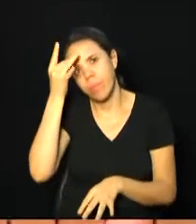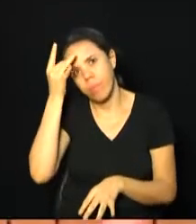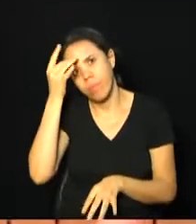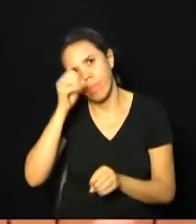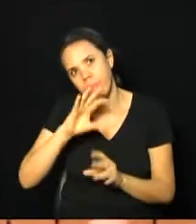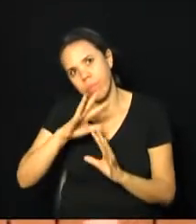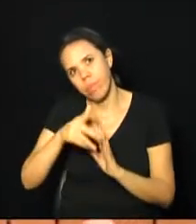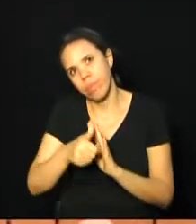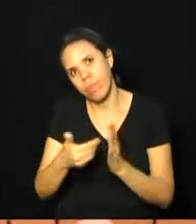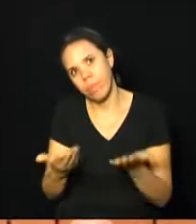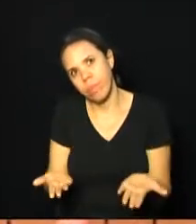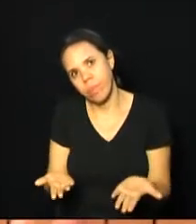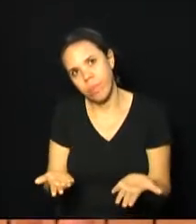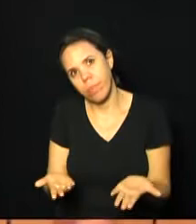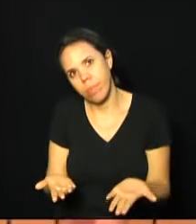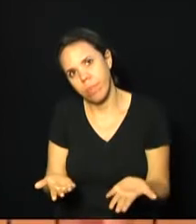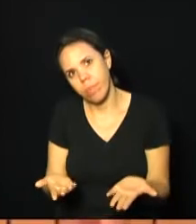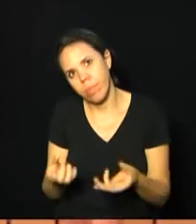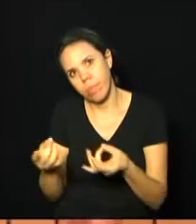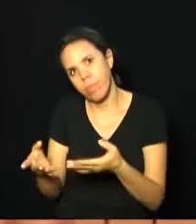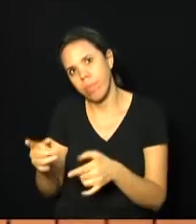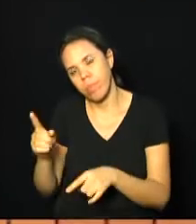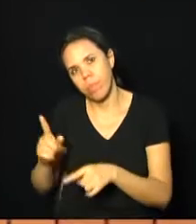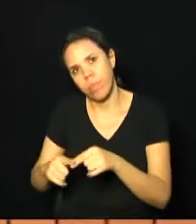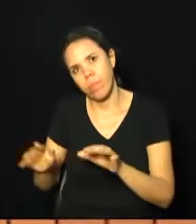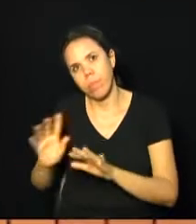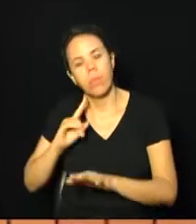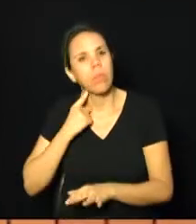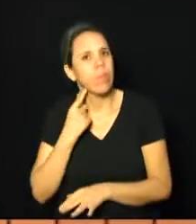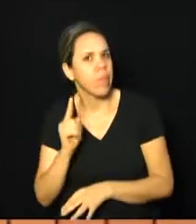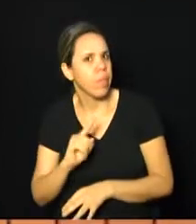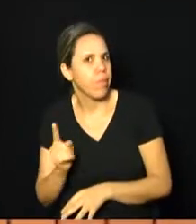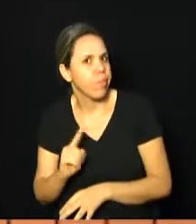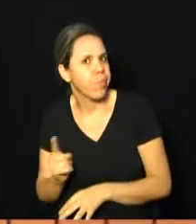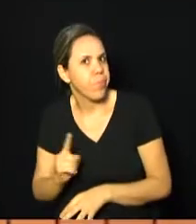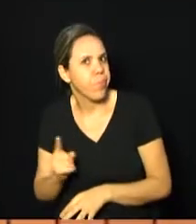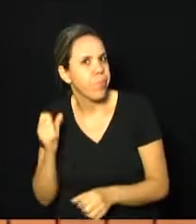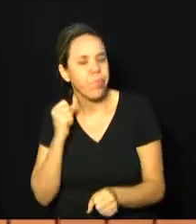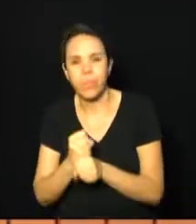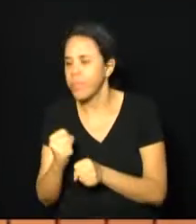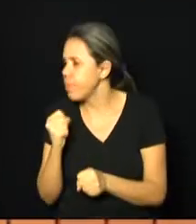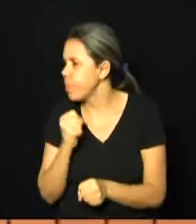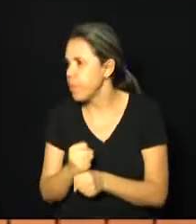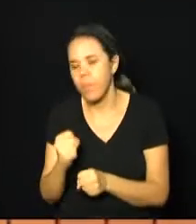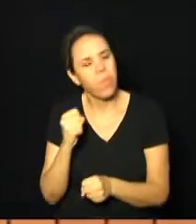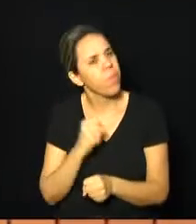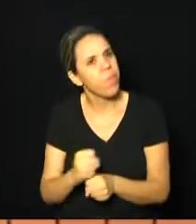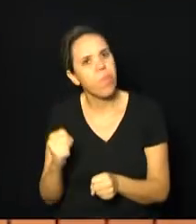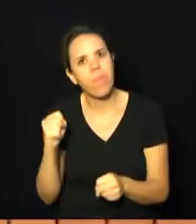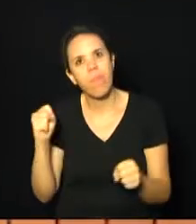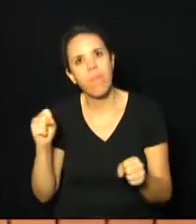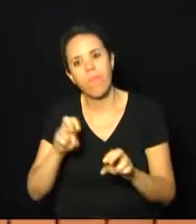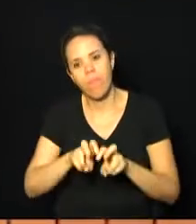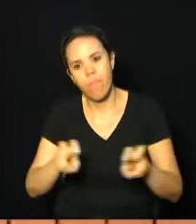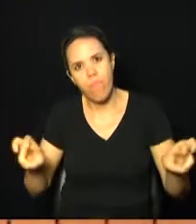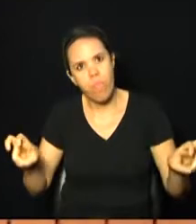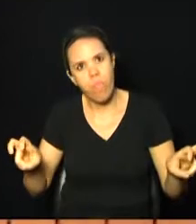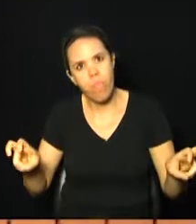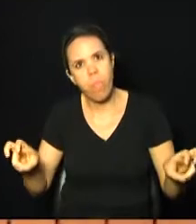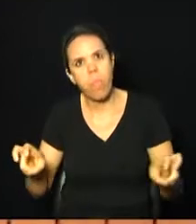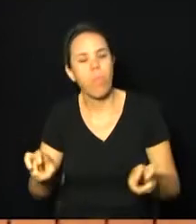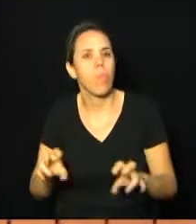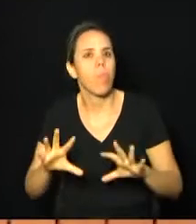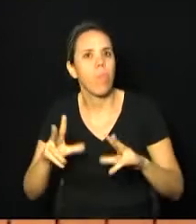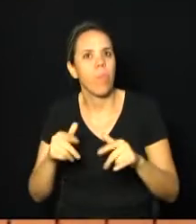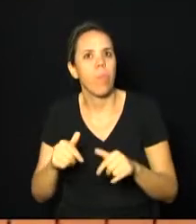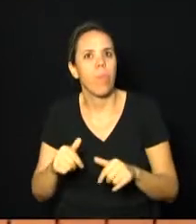educação ambiental mesmo, né? Não descartar material de construção, sofá,